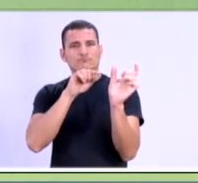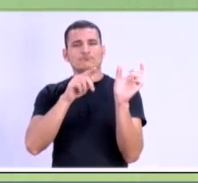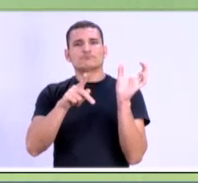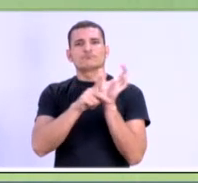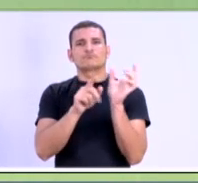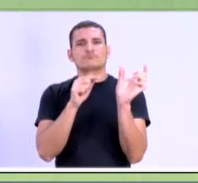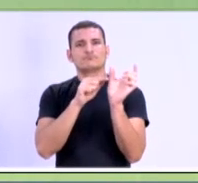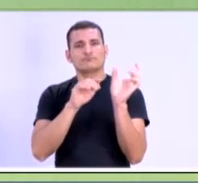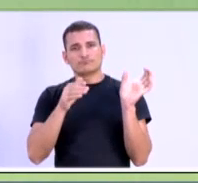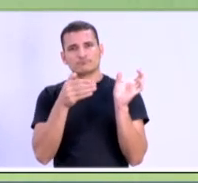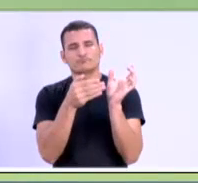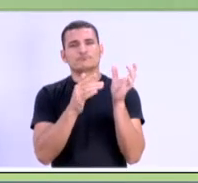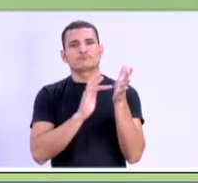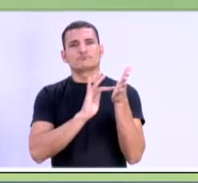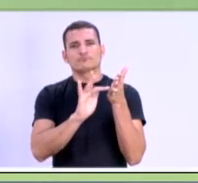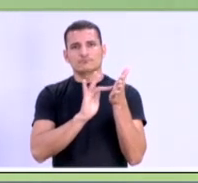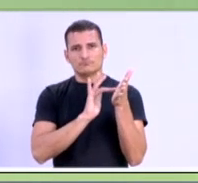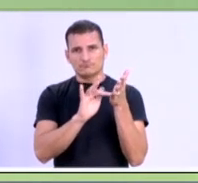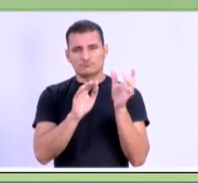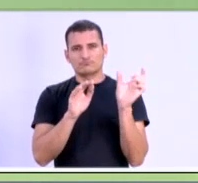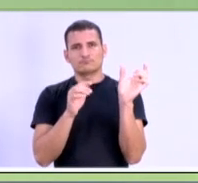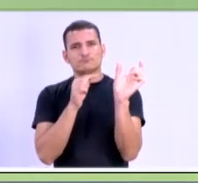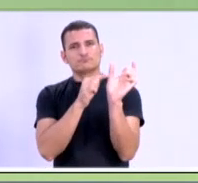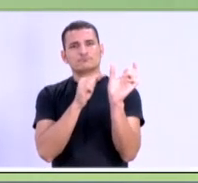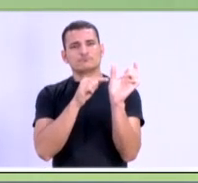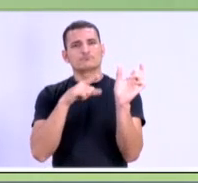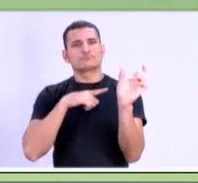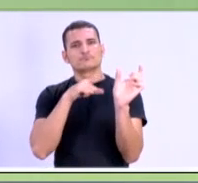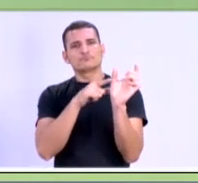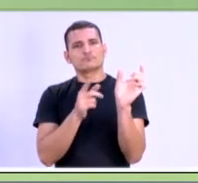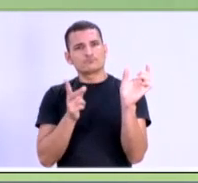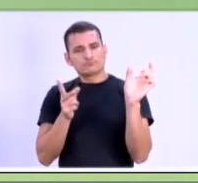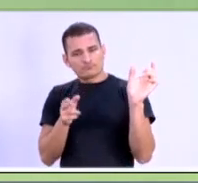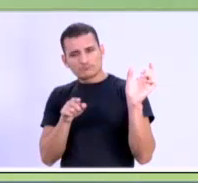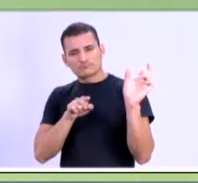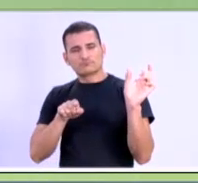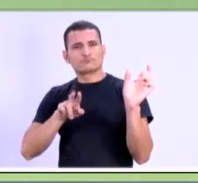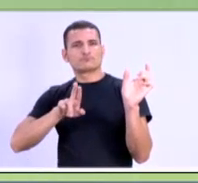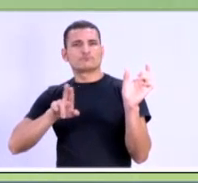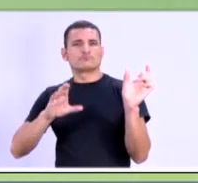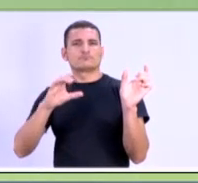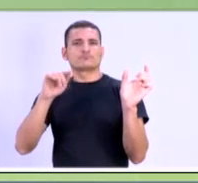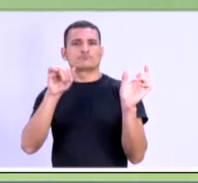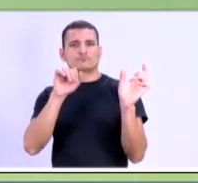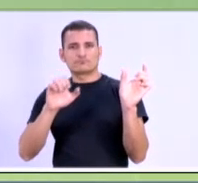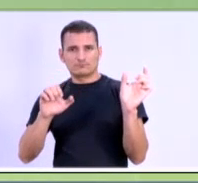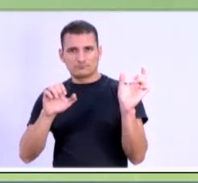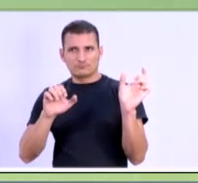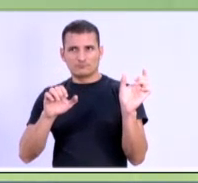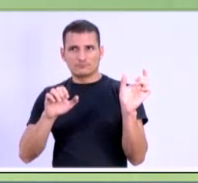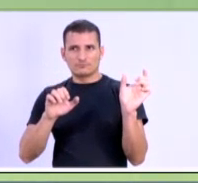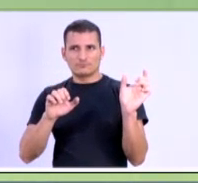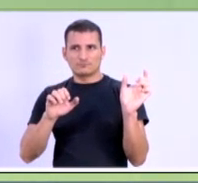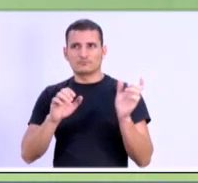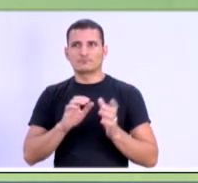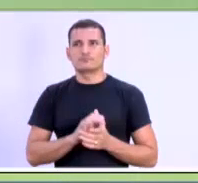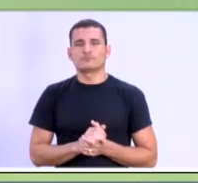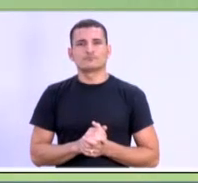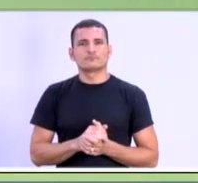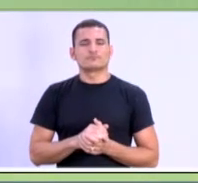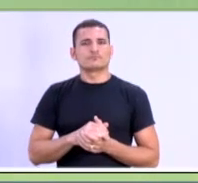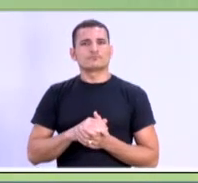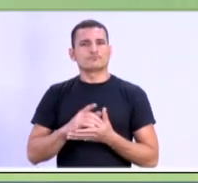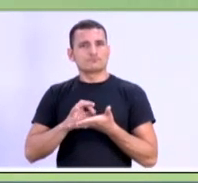específico para o smartphone. E que esse arquivo tenha o mesmo nome da classe que é definida nele. No caso da plataforma de desenvolvimento